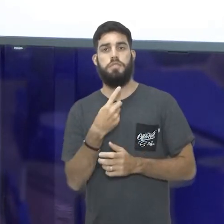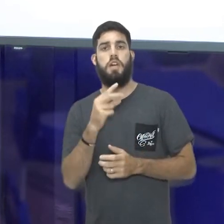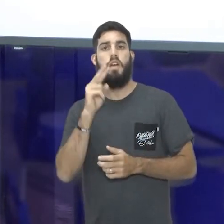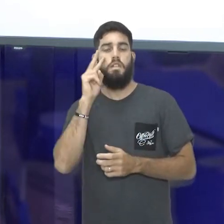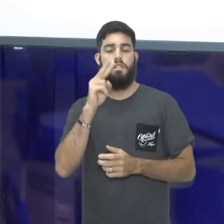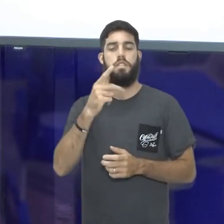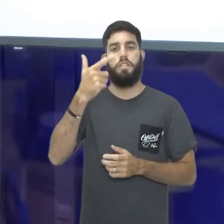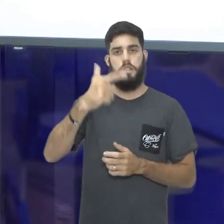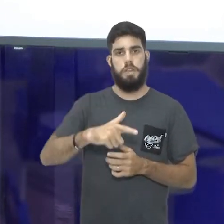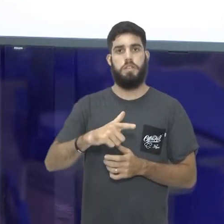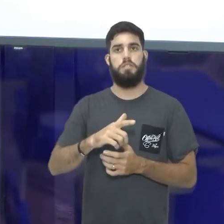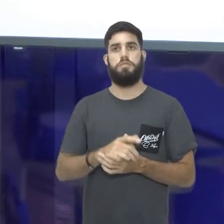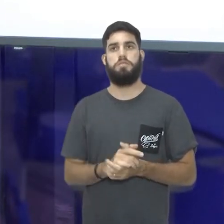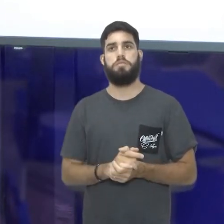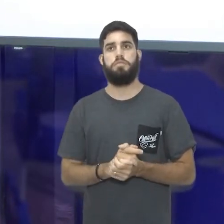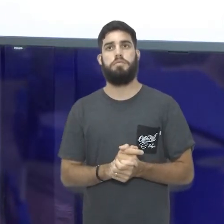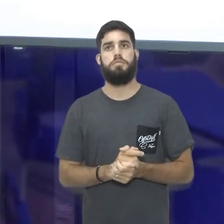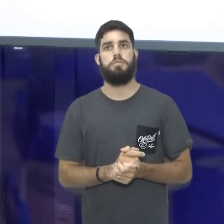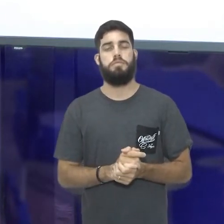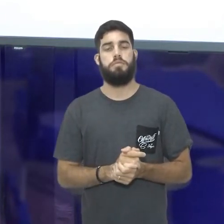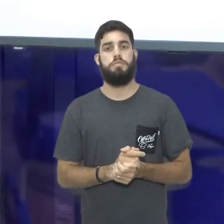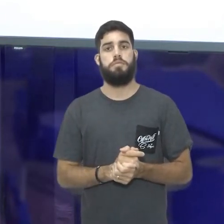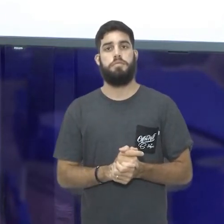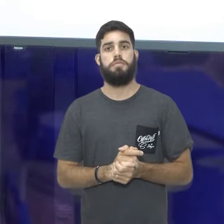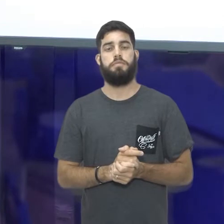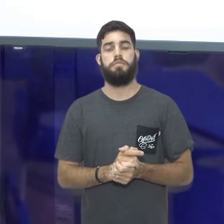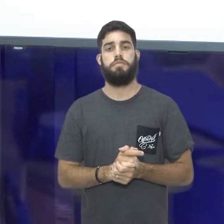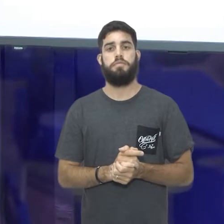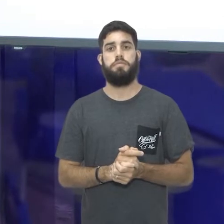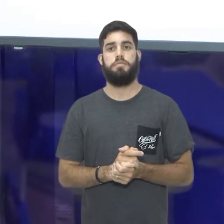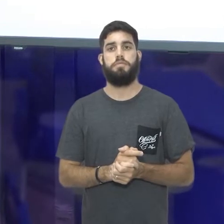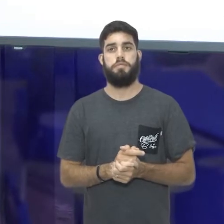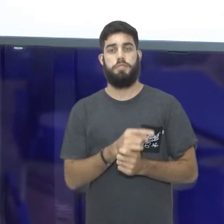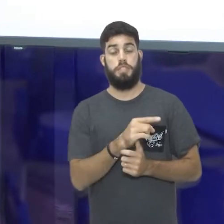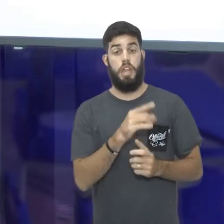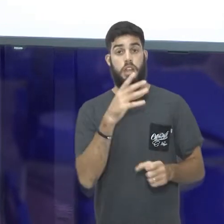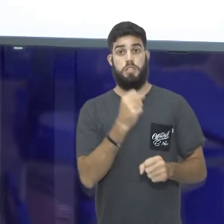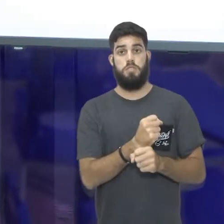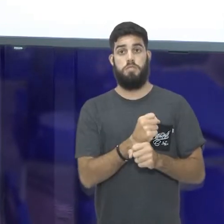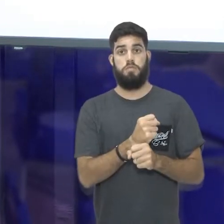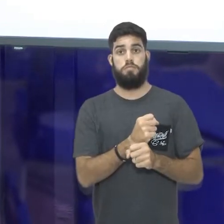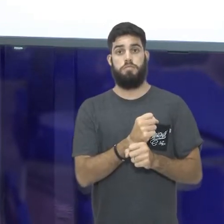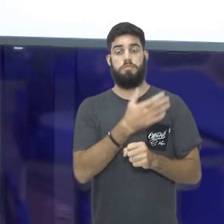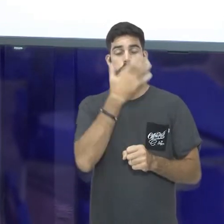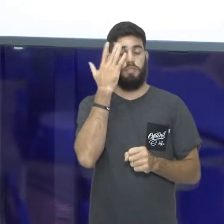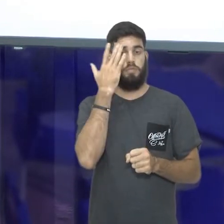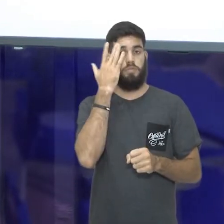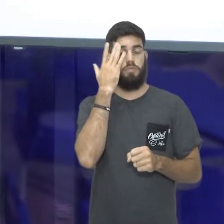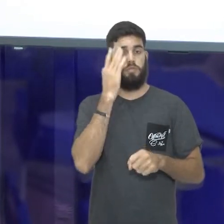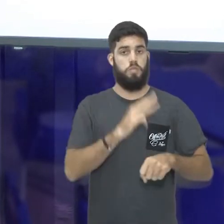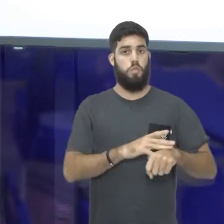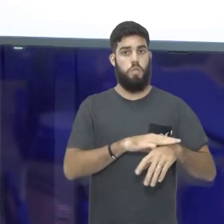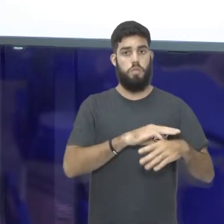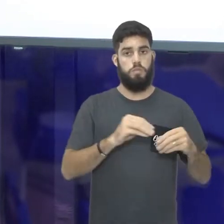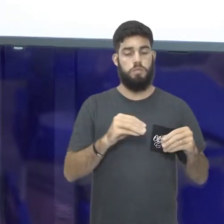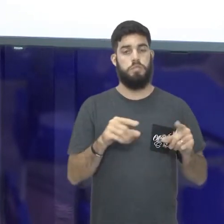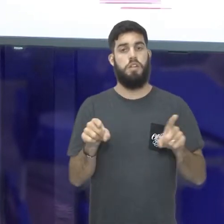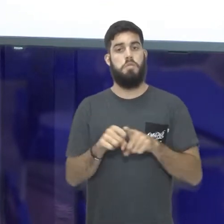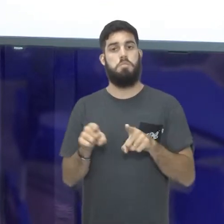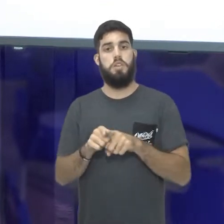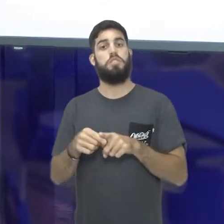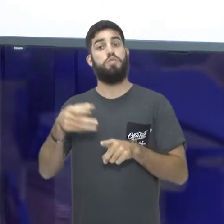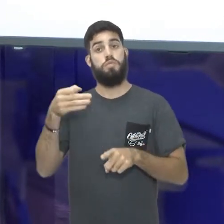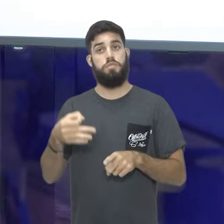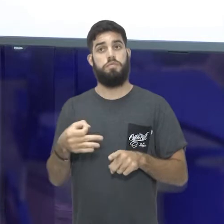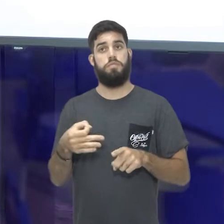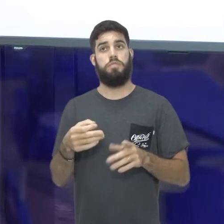seguir de acordo com o que eles disseram. Nós temos aqui, a soma de pacientes recuperados e de casos confirmados da